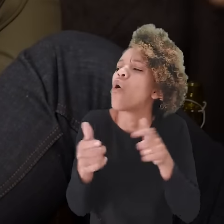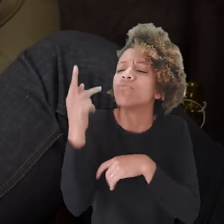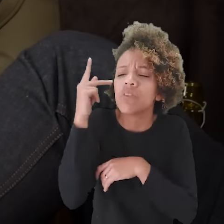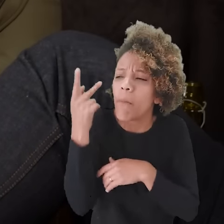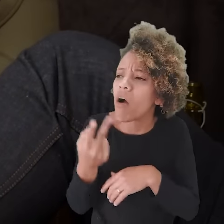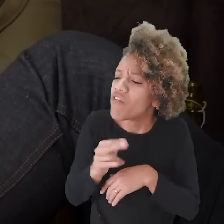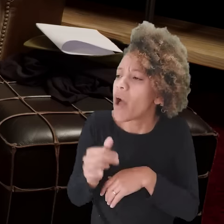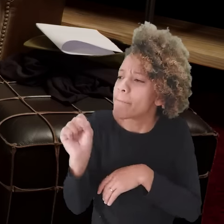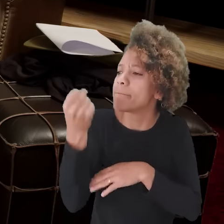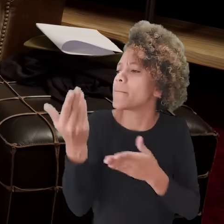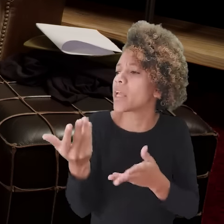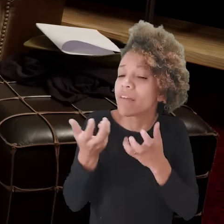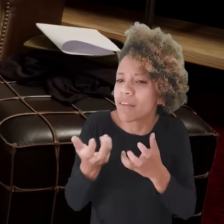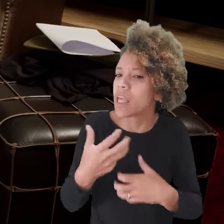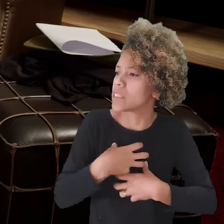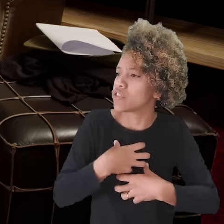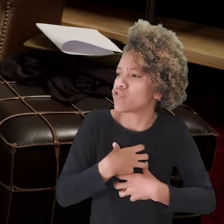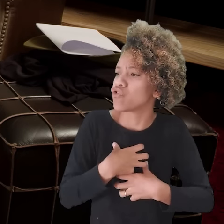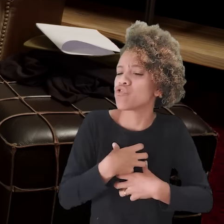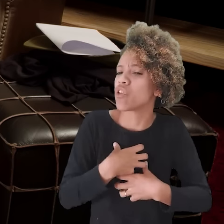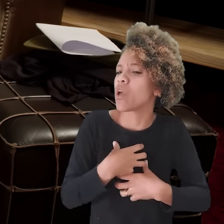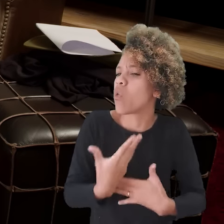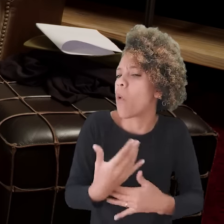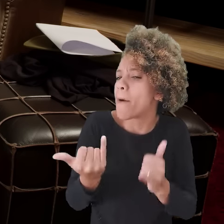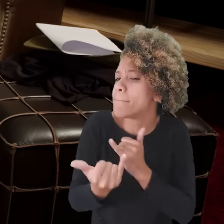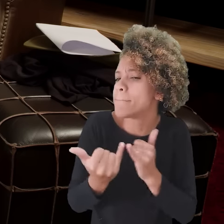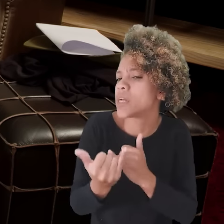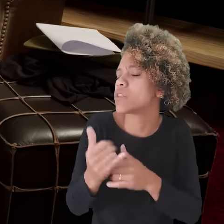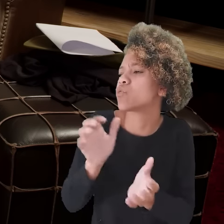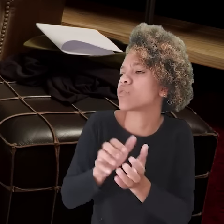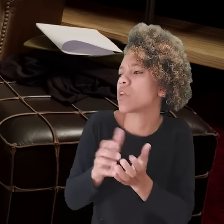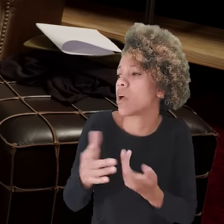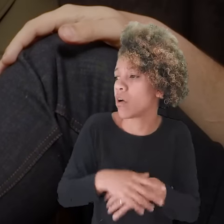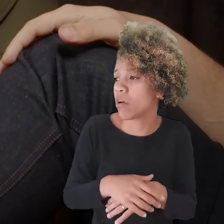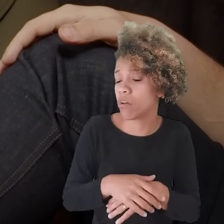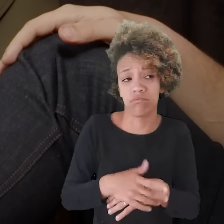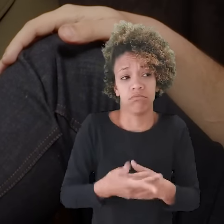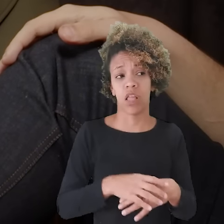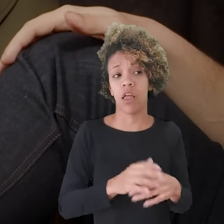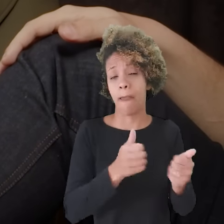tanto é que onde é que a galera em São Paulo vai beber quando a galera quer sentir o clima de barzinho parecido com do Recife eles vão beber uma padaria Exatamente